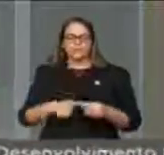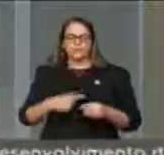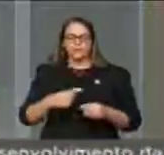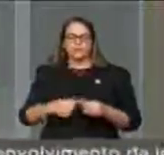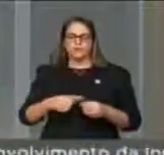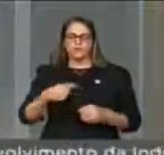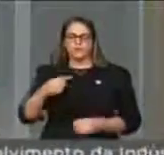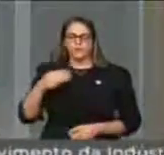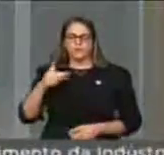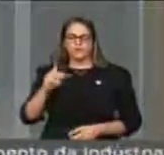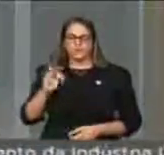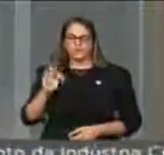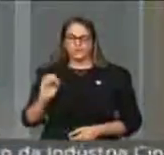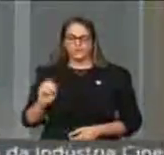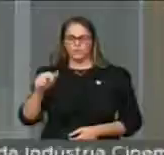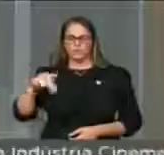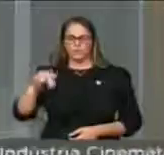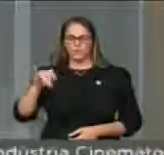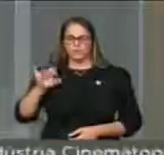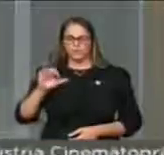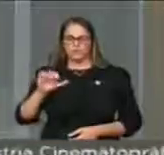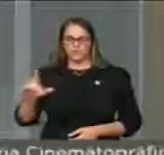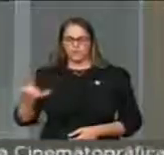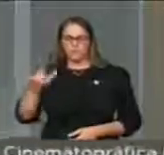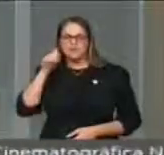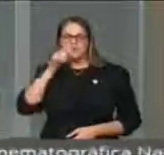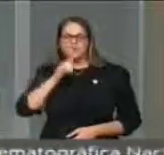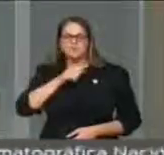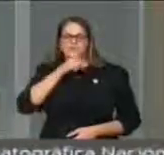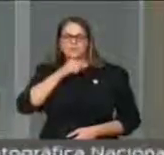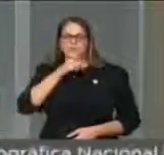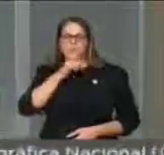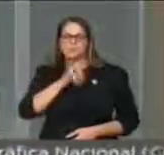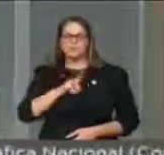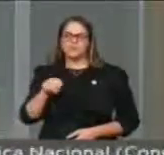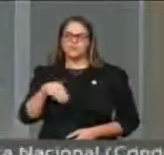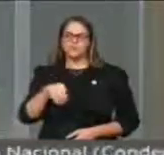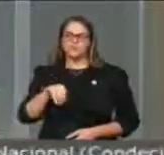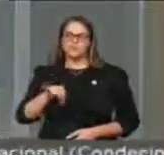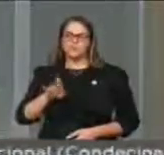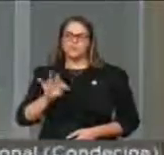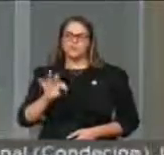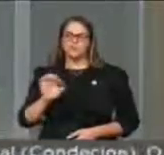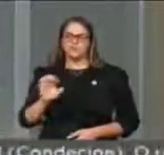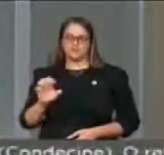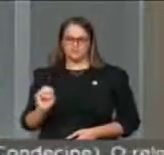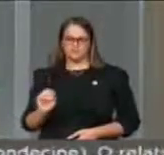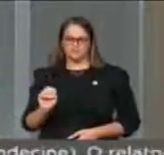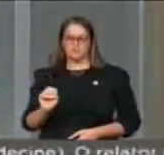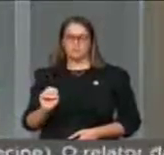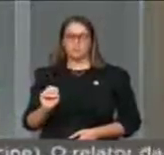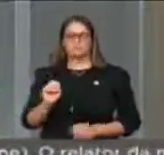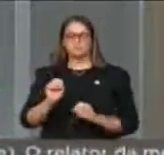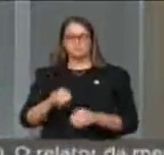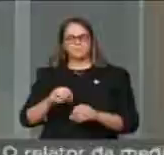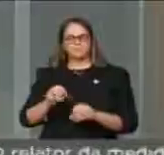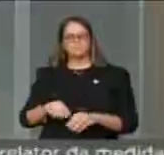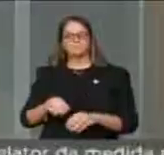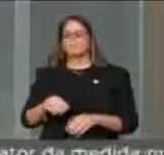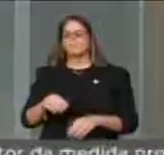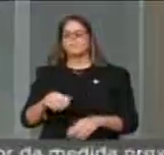Nacional, há 30 anos da aula nas escolas municipais de Porto Nacional, e de lá muitos